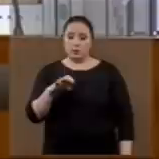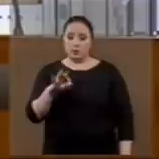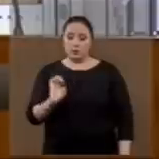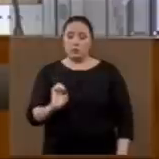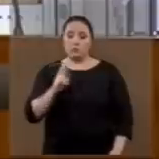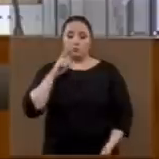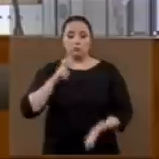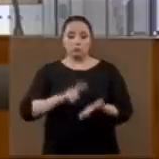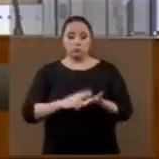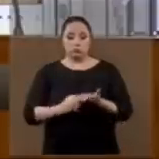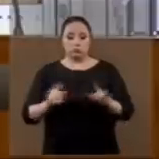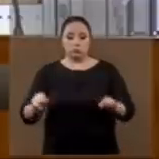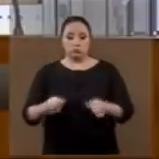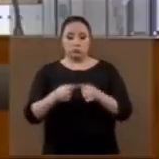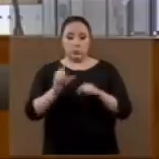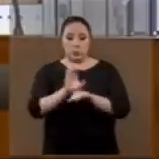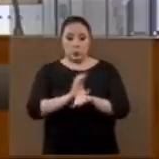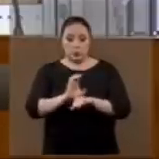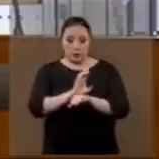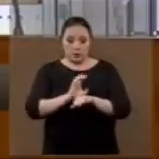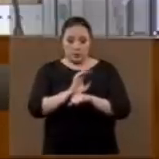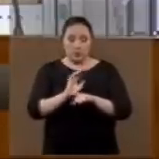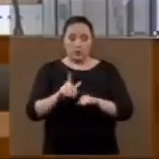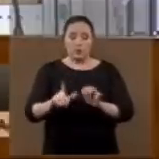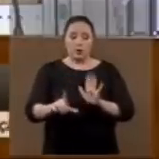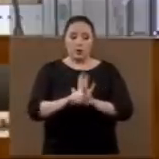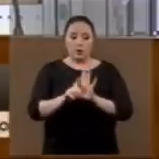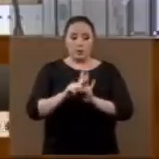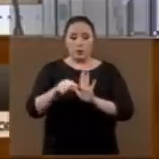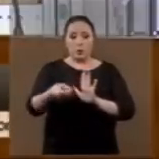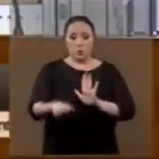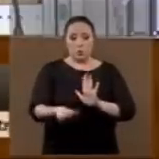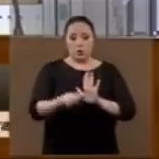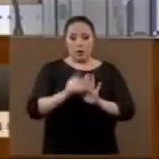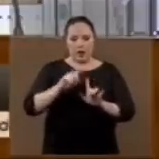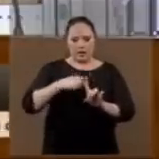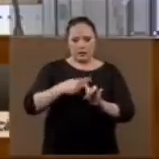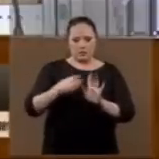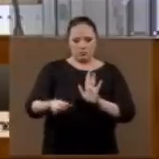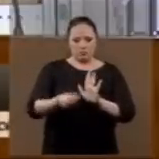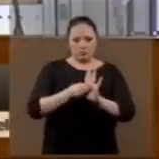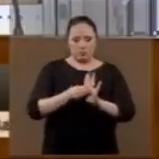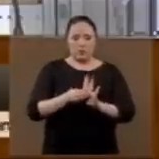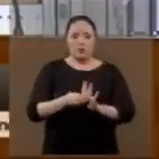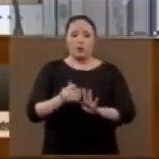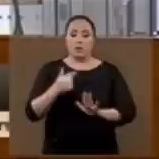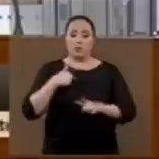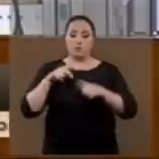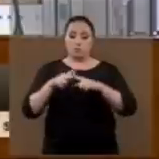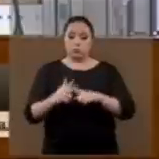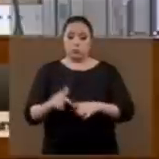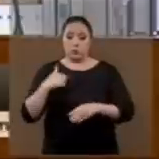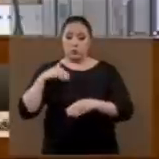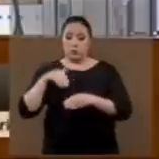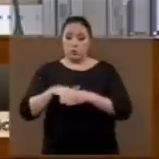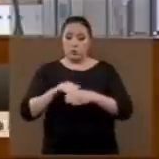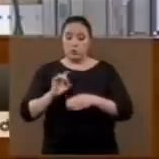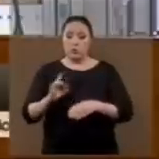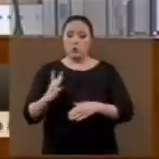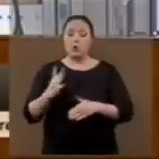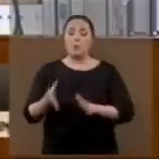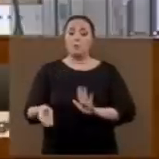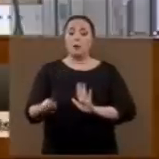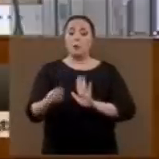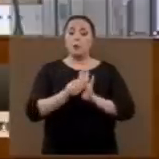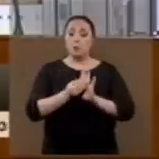dar interpretação conforme fixar aquilo que a legislação subsequente acrescentou, e eu reajusto o meu voto apenas para